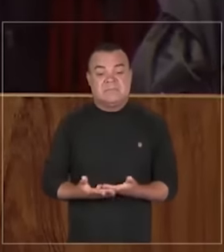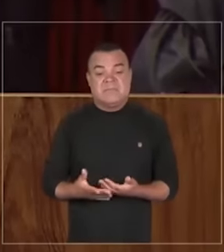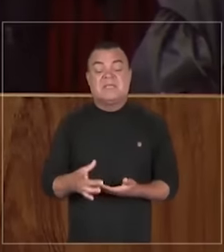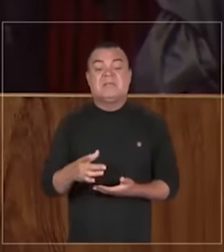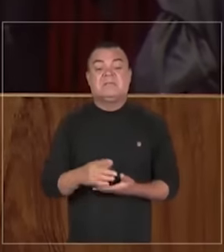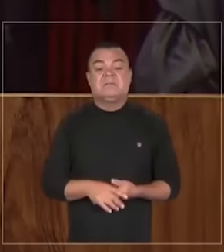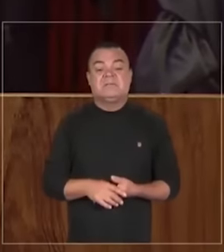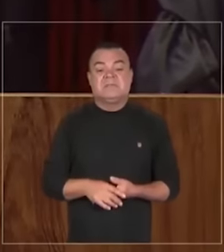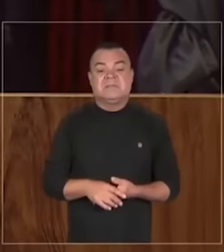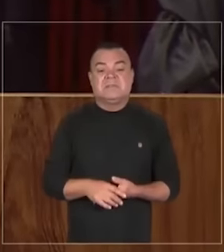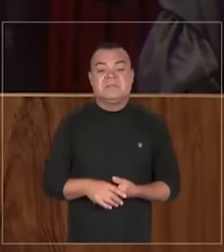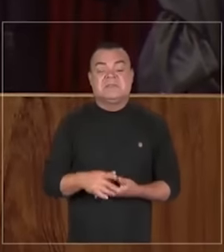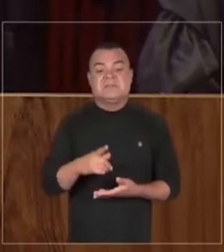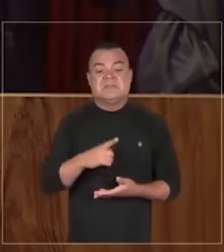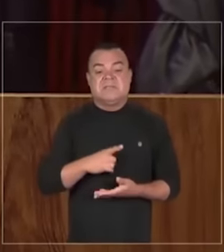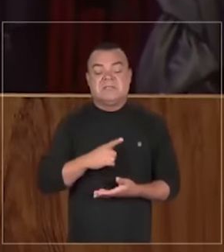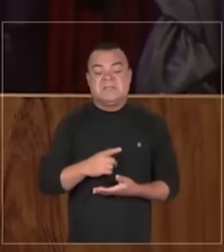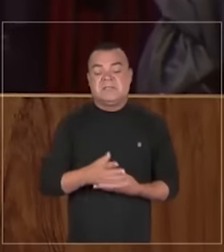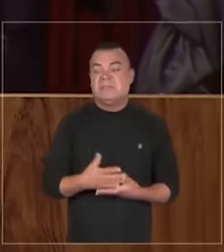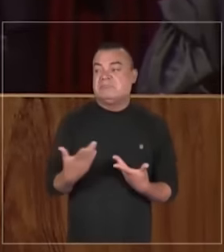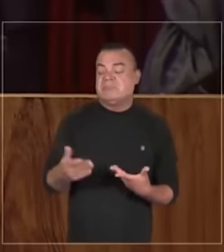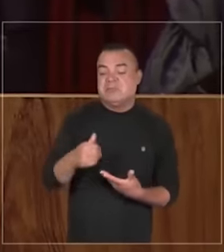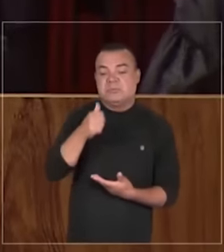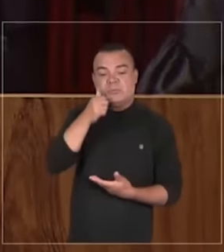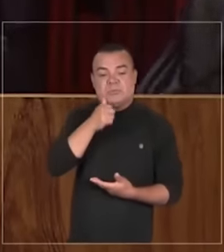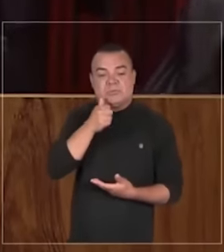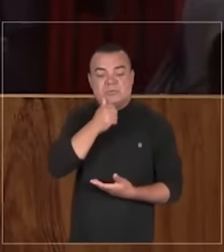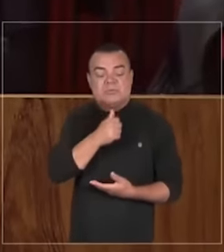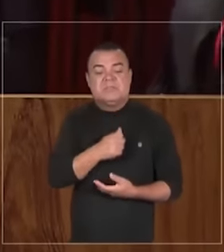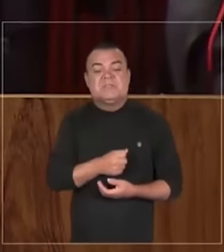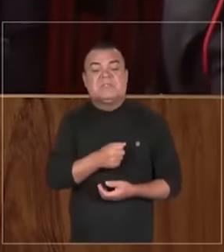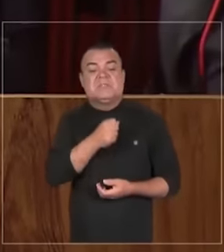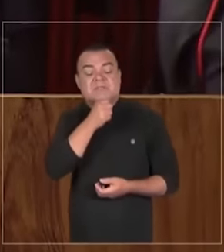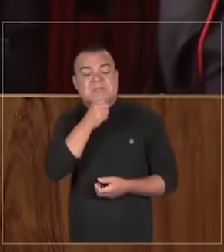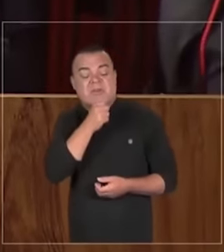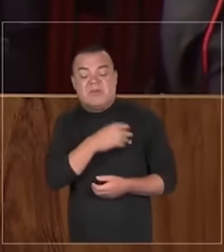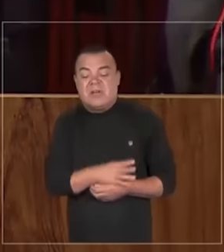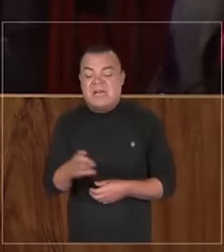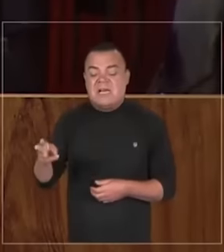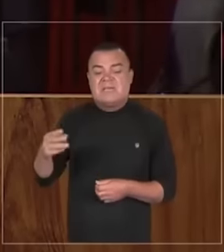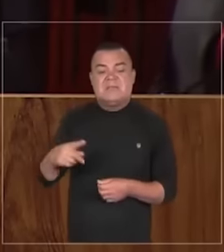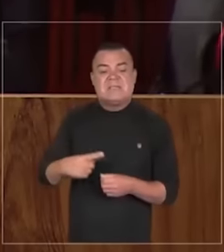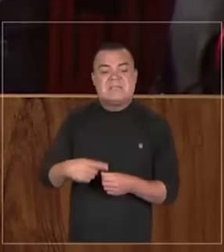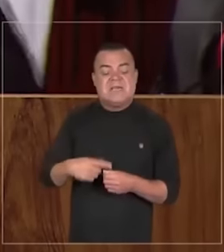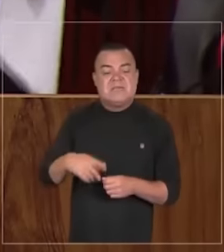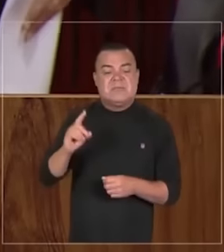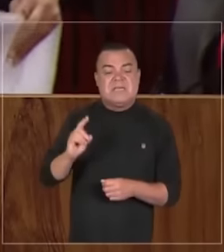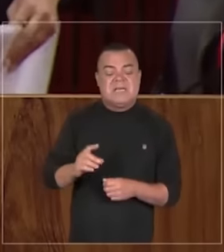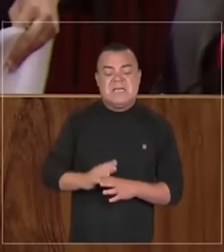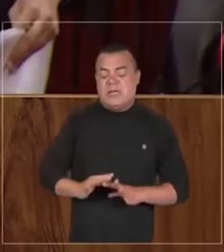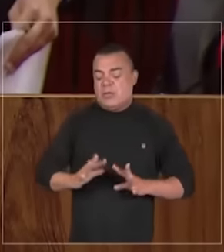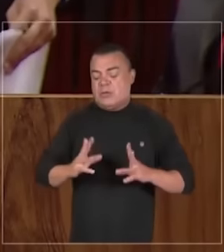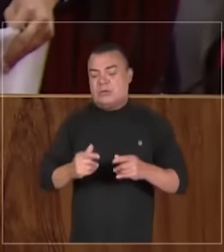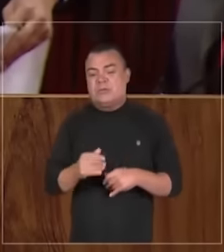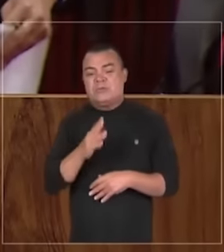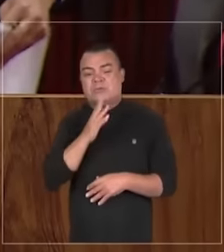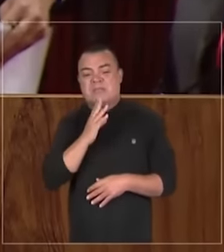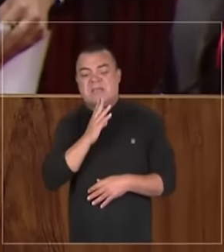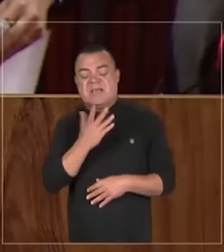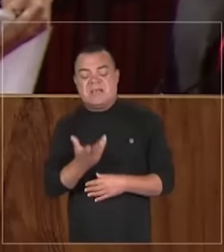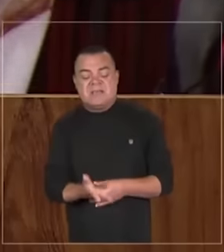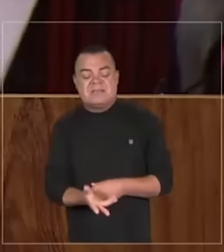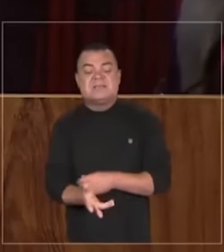aquela senhora do centro de uma cidade pequena que vende o milho e que todo mundo a conhece, é uma figura quase que folclórica